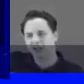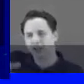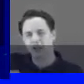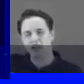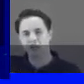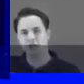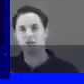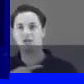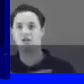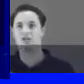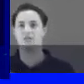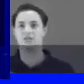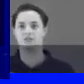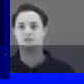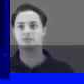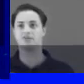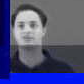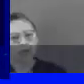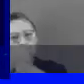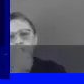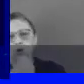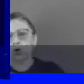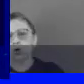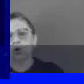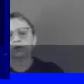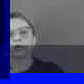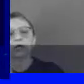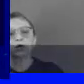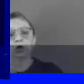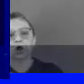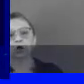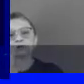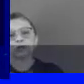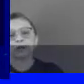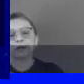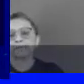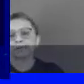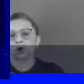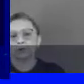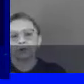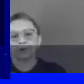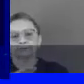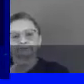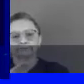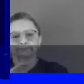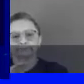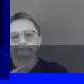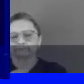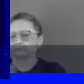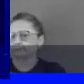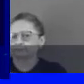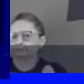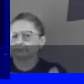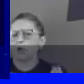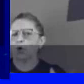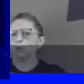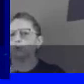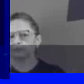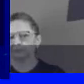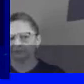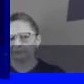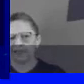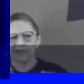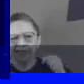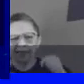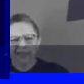e que põe em pauta milhares de projetos para serem votados em meio a uma intensa confusão. Ele disse isso é um